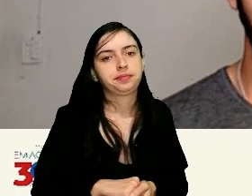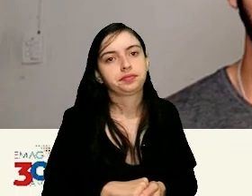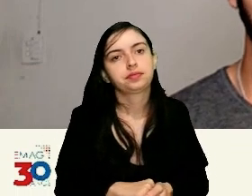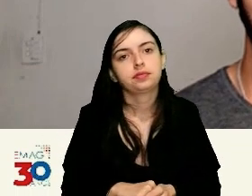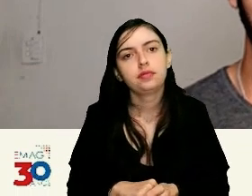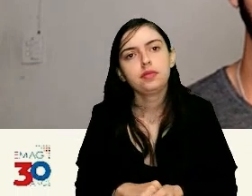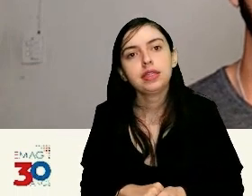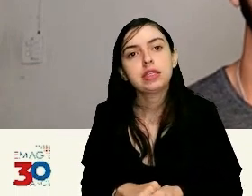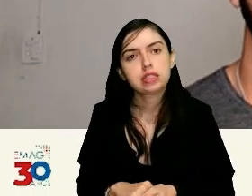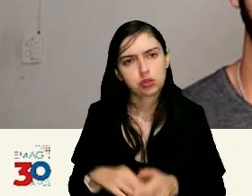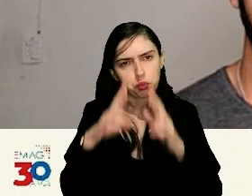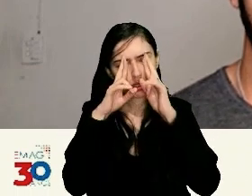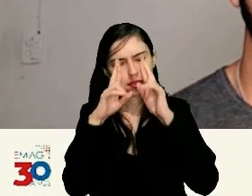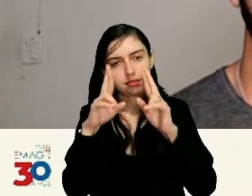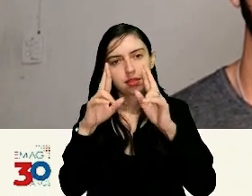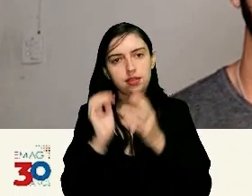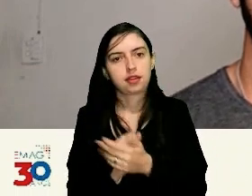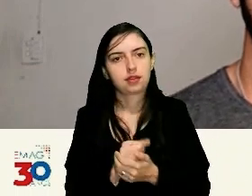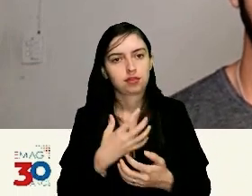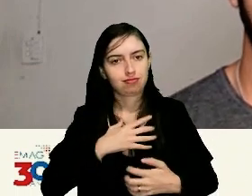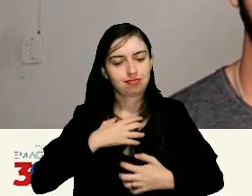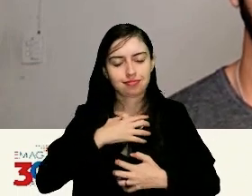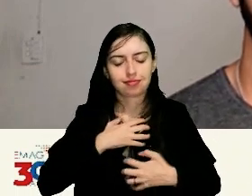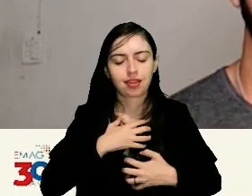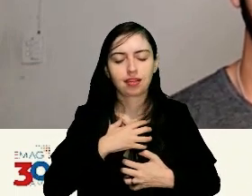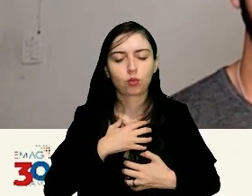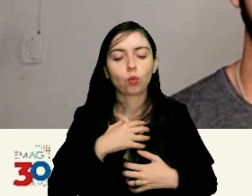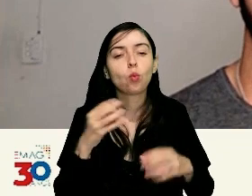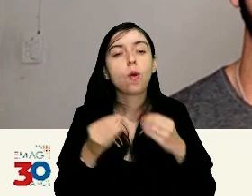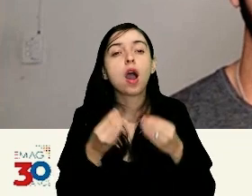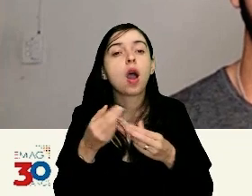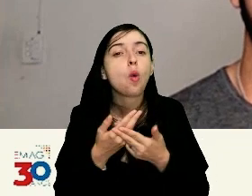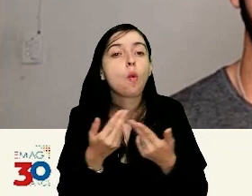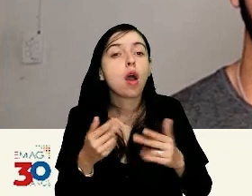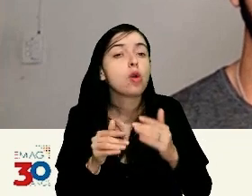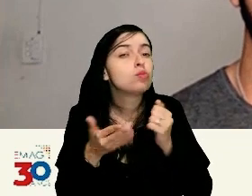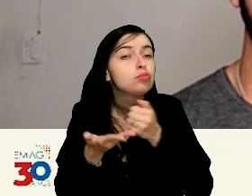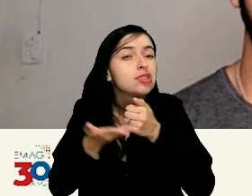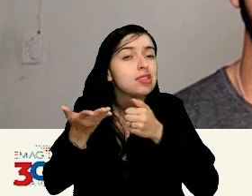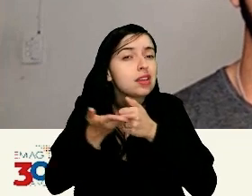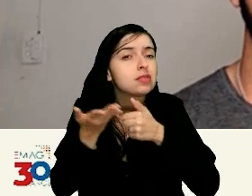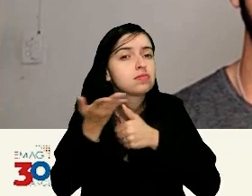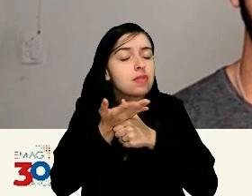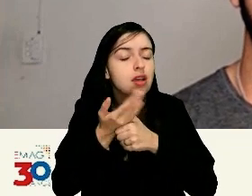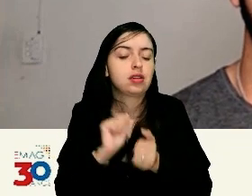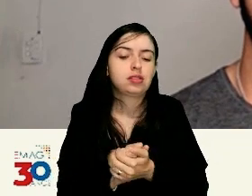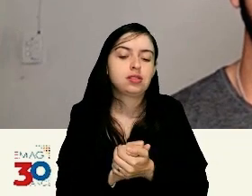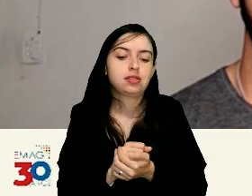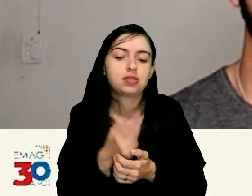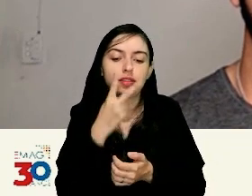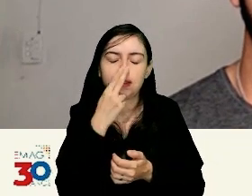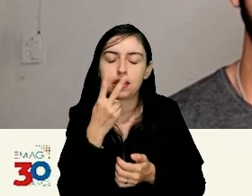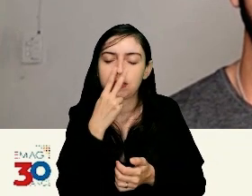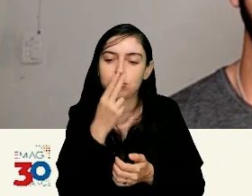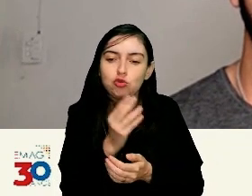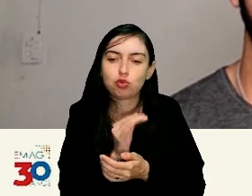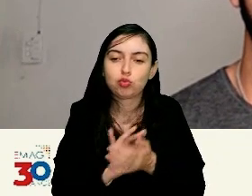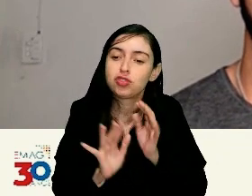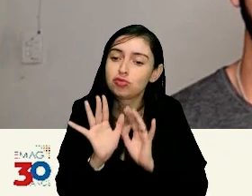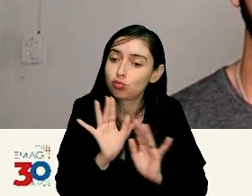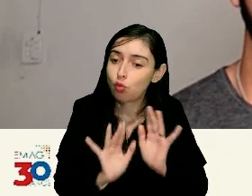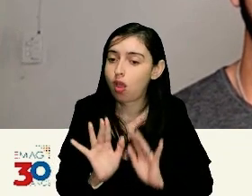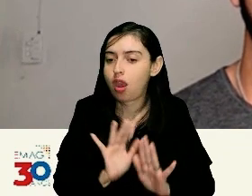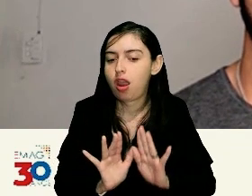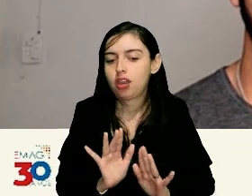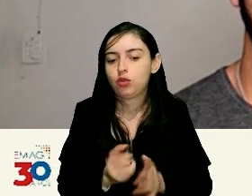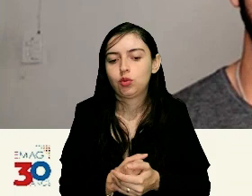responsáveis afetivamente, né? Quais os graus que isso seria? Eu acho bastante delicado, a gente pode deixar até para depois